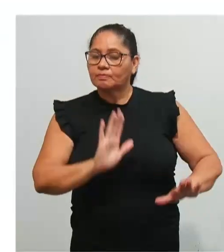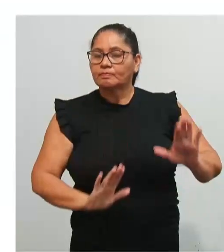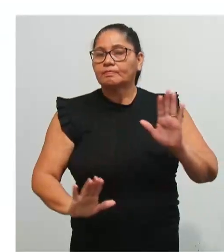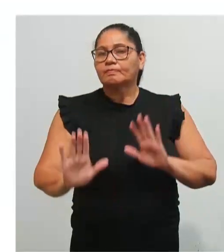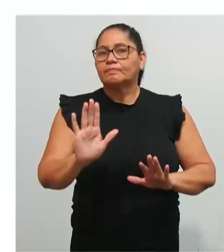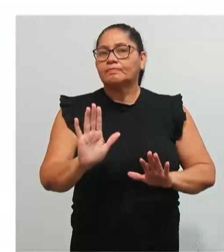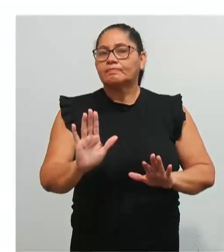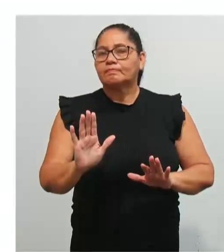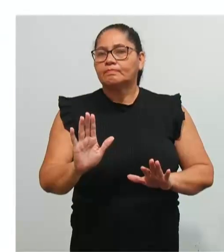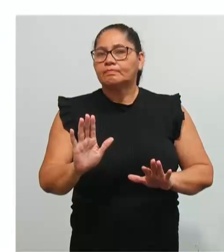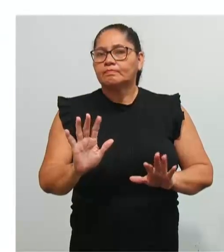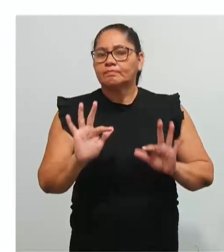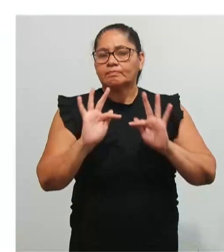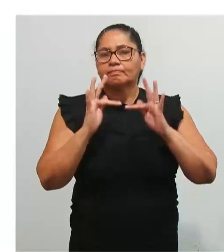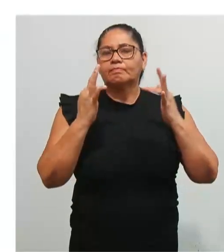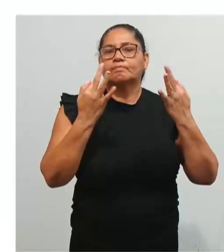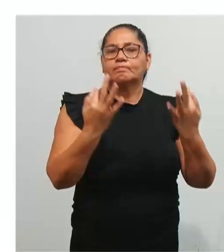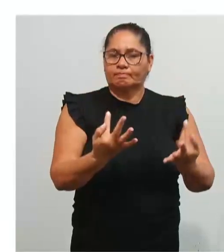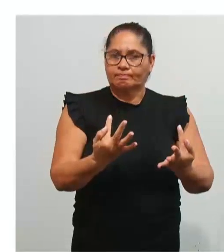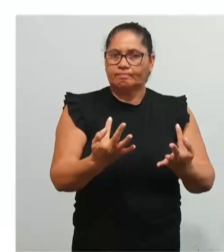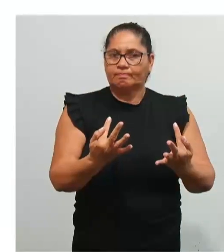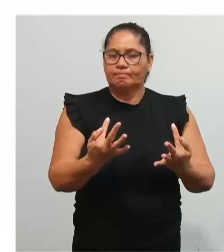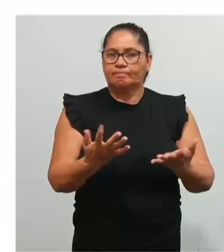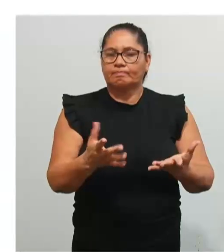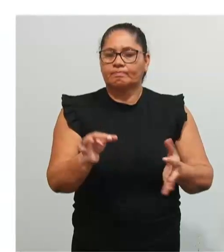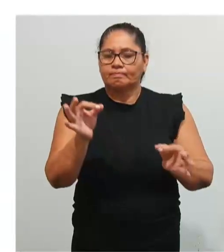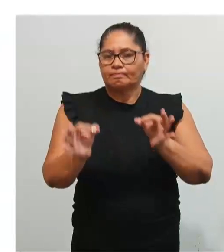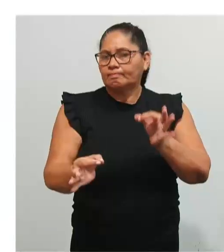de parentesco e não tem conotação jurídica.